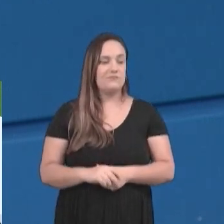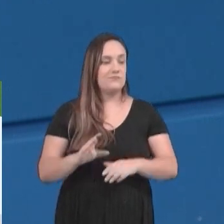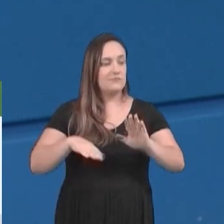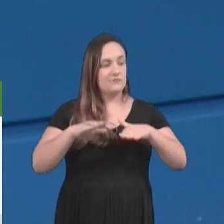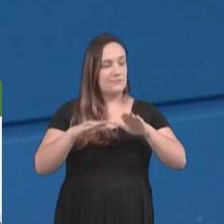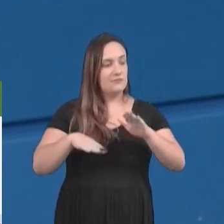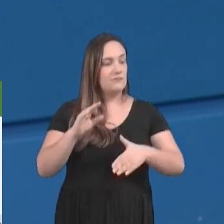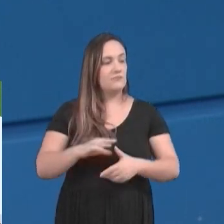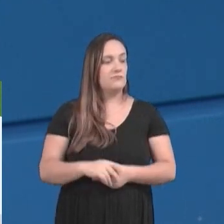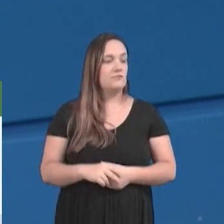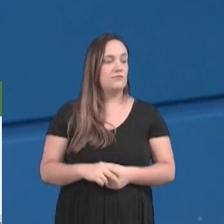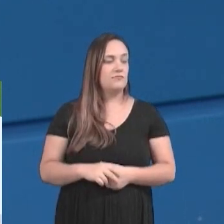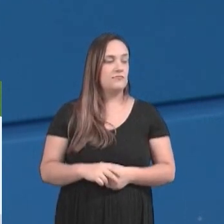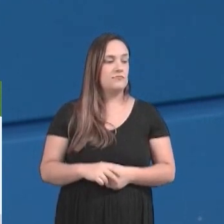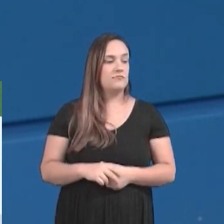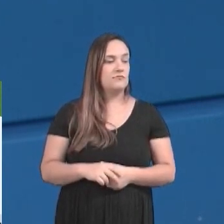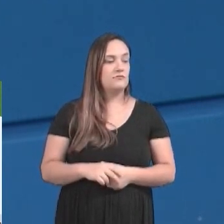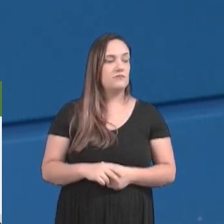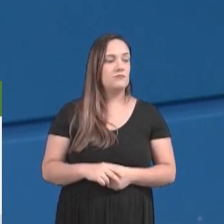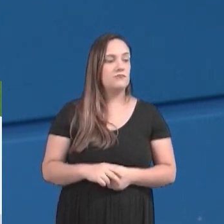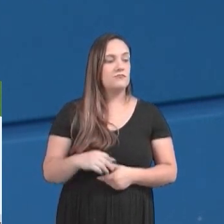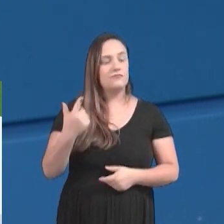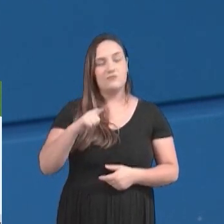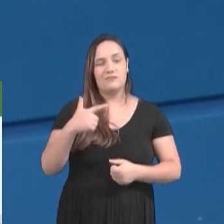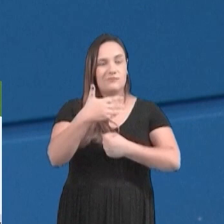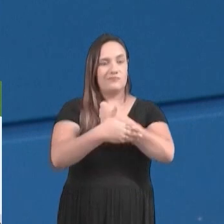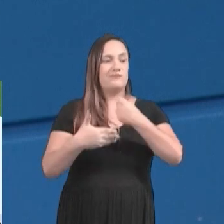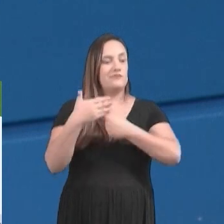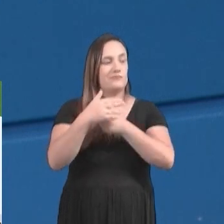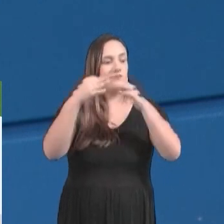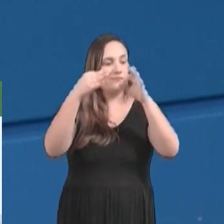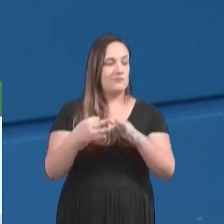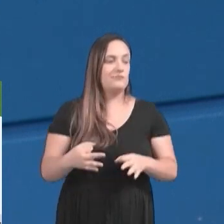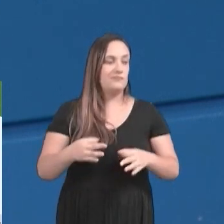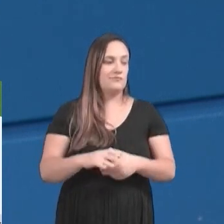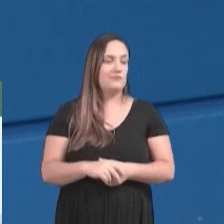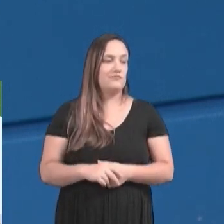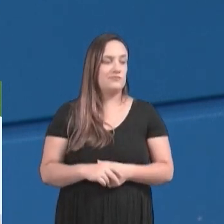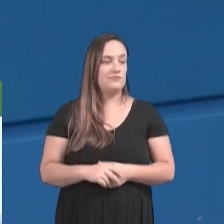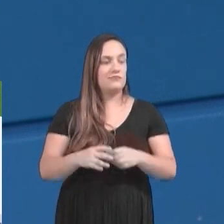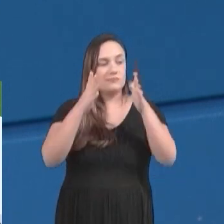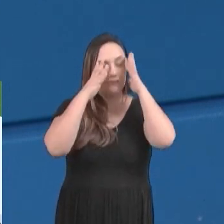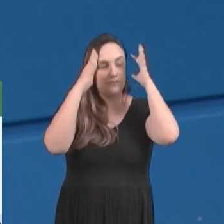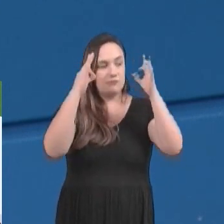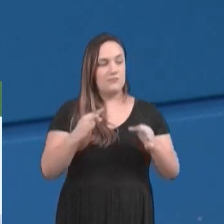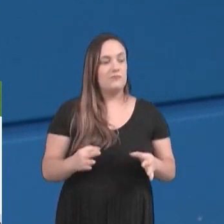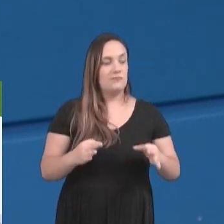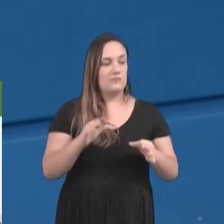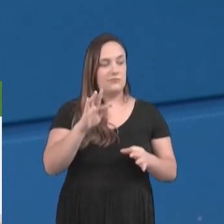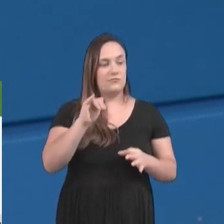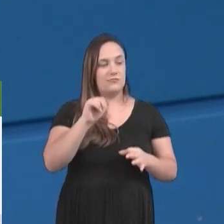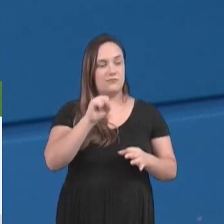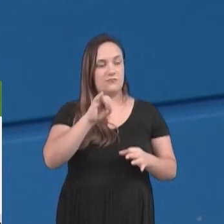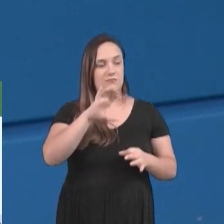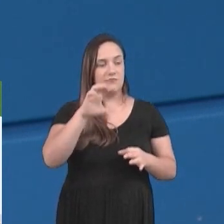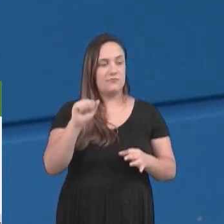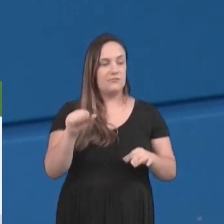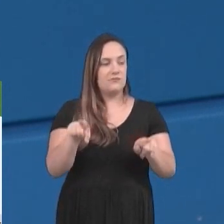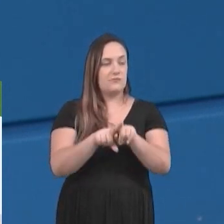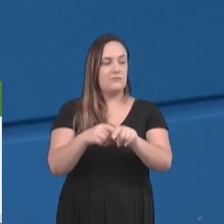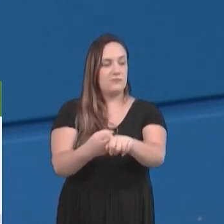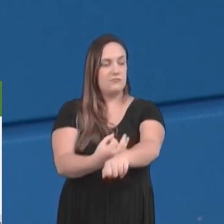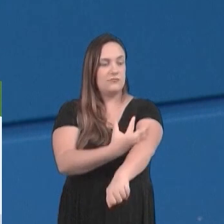vezes sem os recursos e a proteção adequados para garantir sua integridade física e emocional.